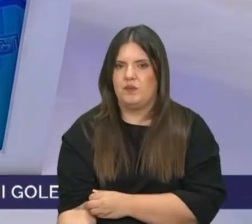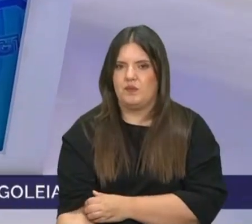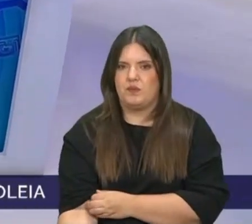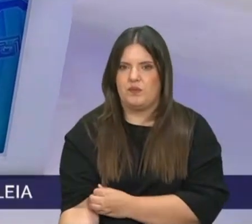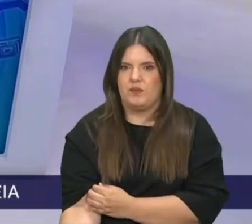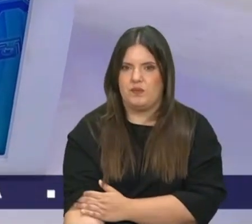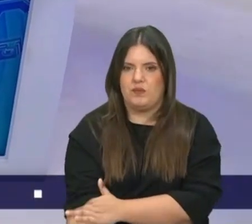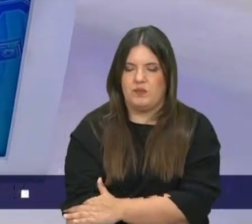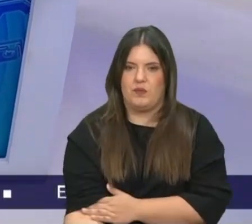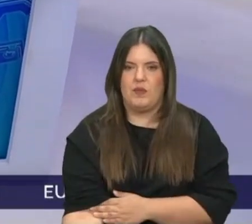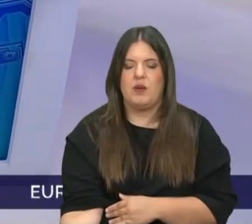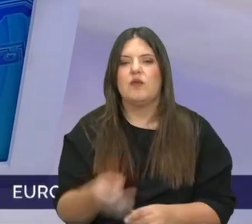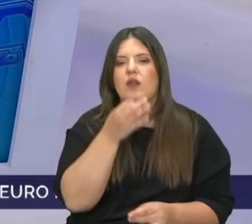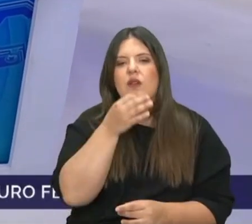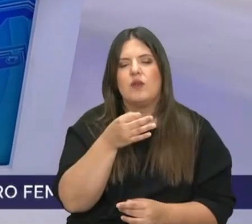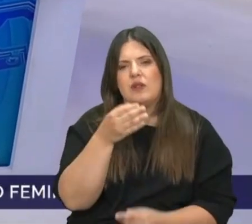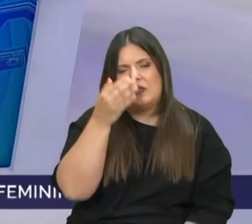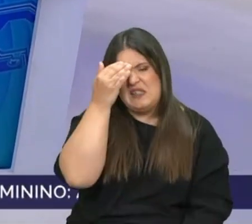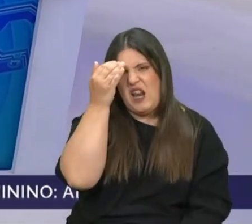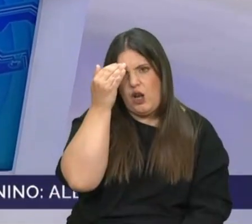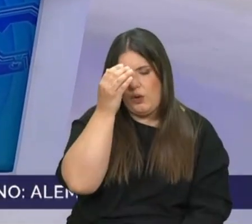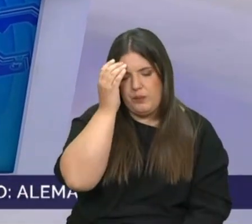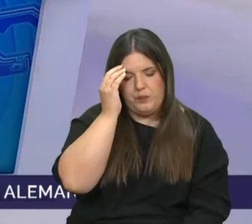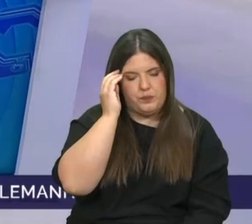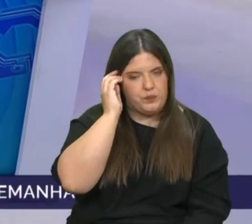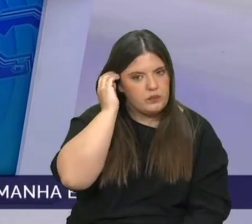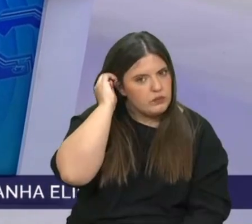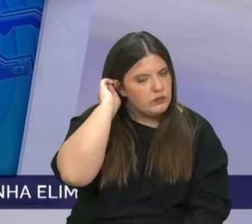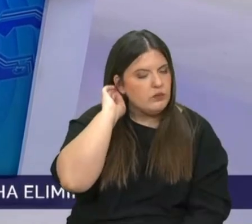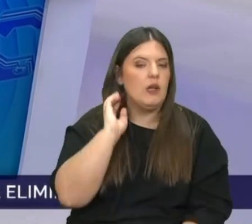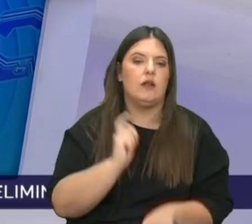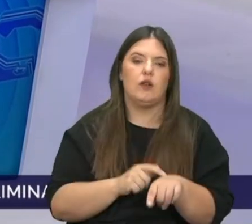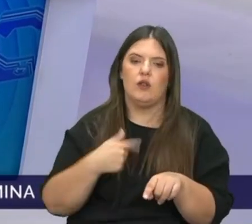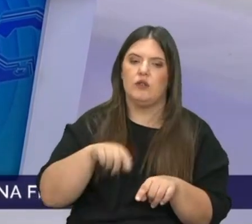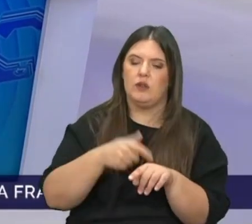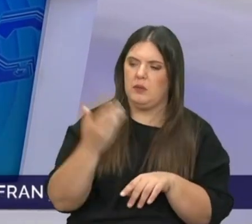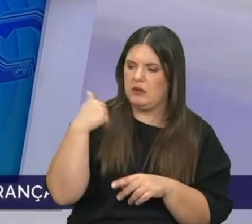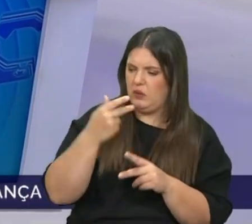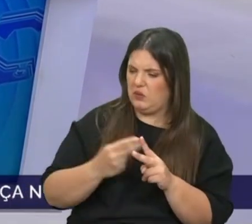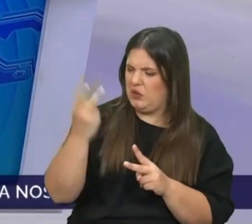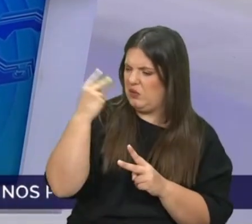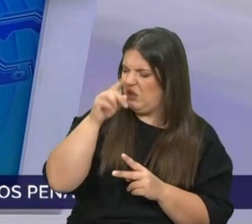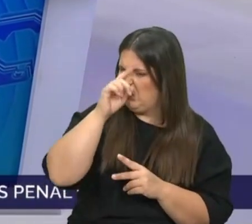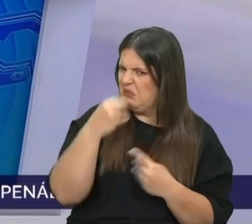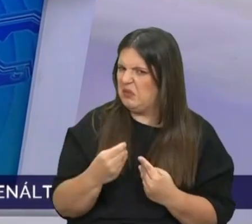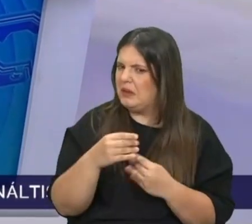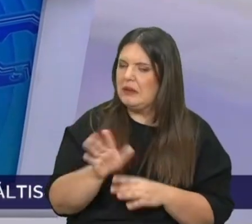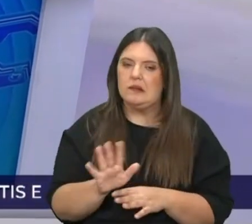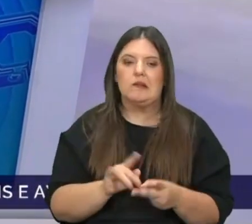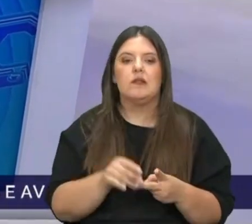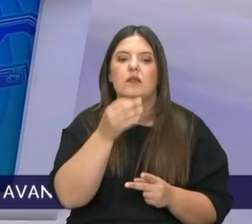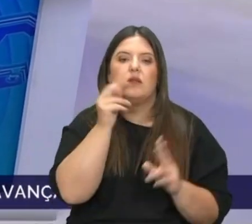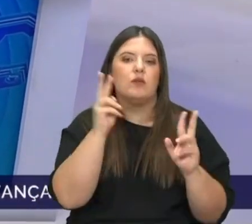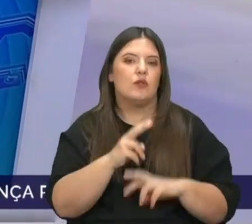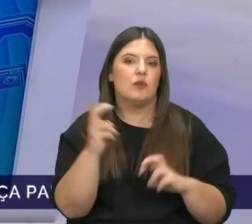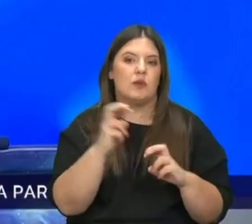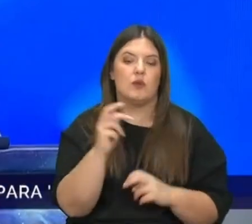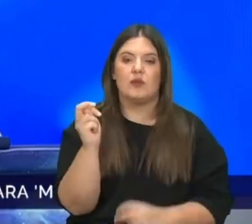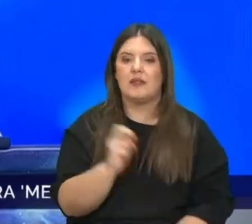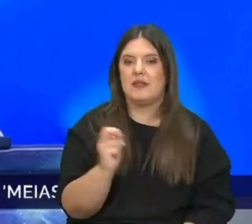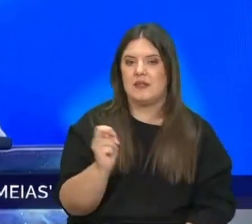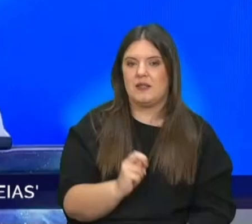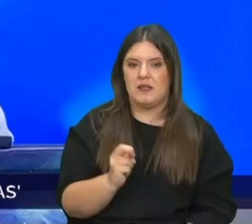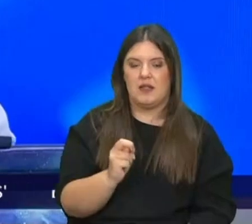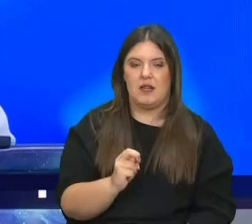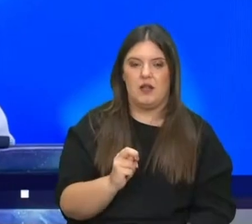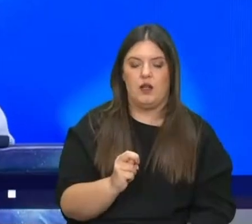falar de um sénior. Vamos começar com um sénior, porque nós, na semana passada, ou há 2 semanas, não me recordo, falámos sobre a descoberta do terceiro